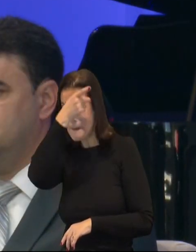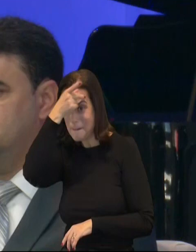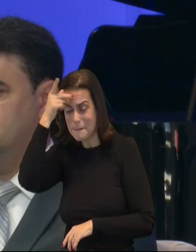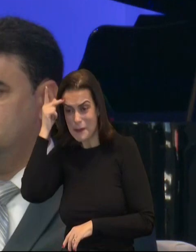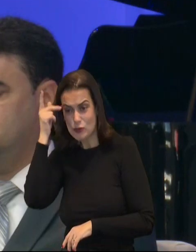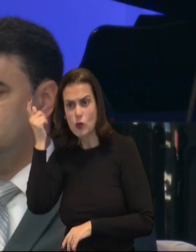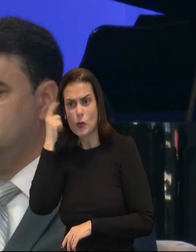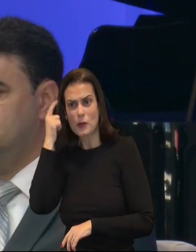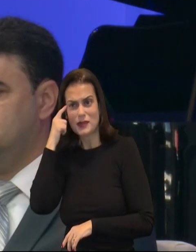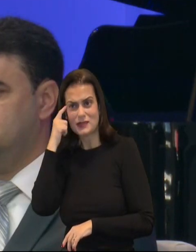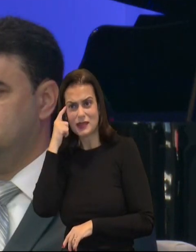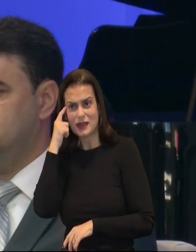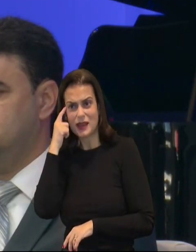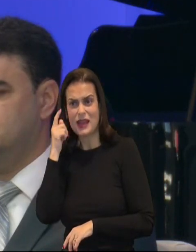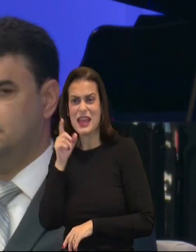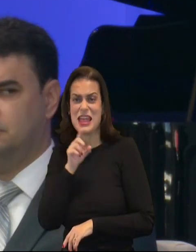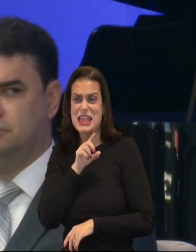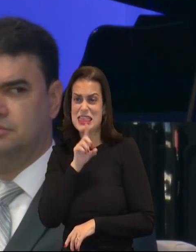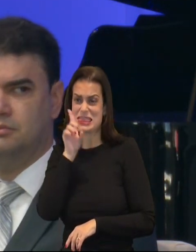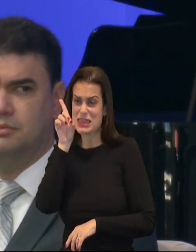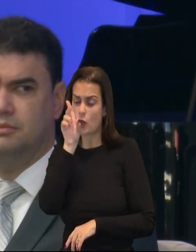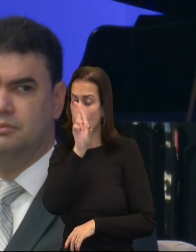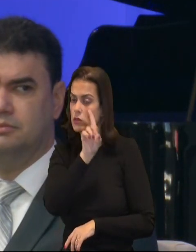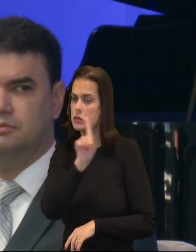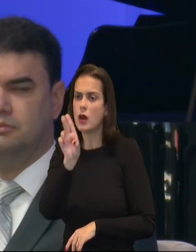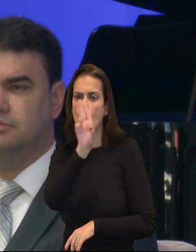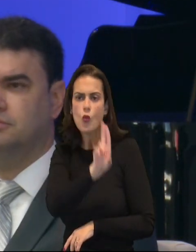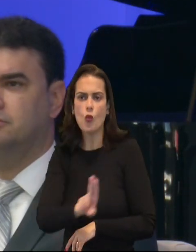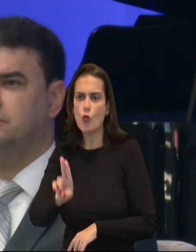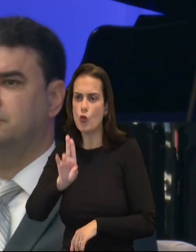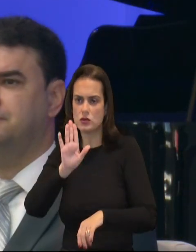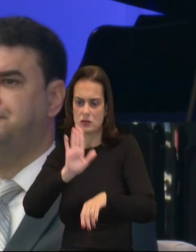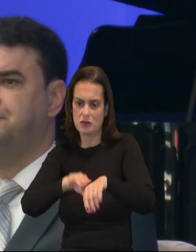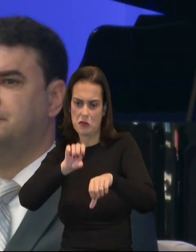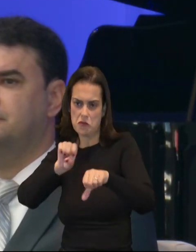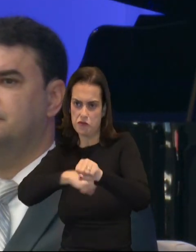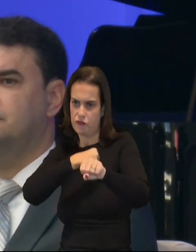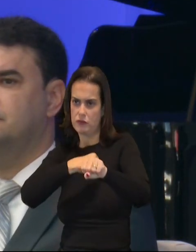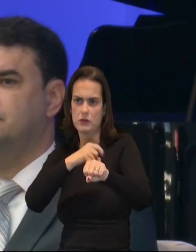sabe não é isso que Deus quer. Deus não usa dessas formas, amados irmãos, para